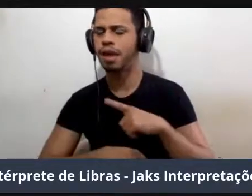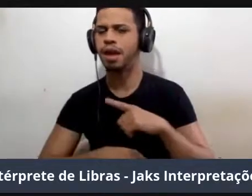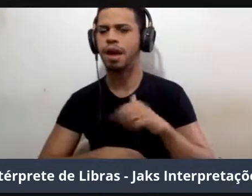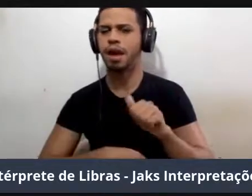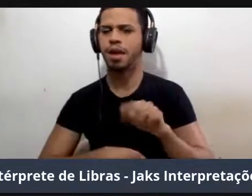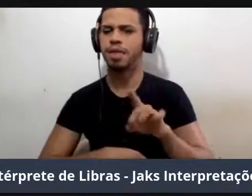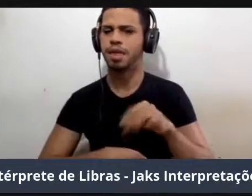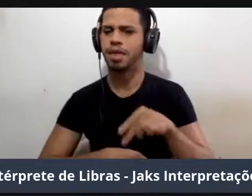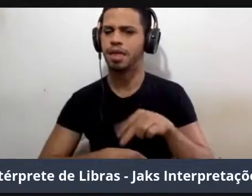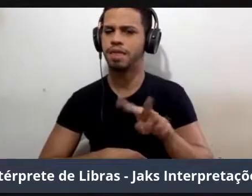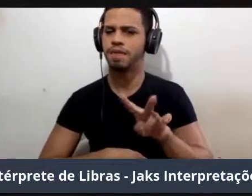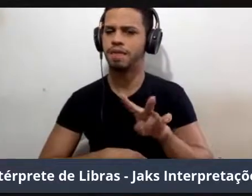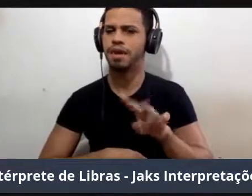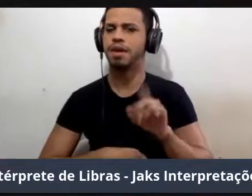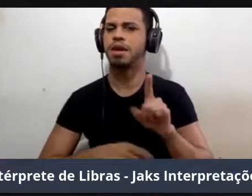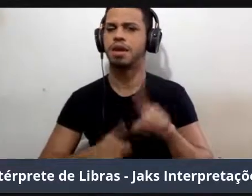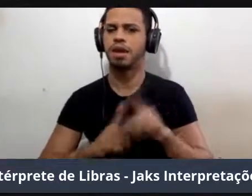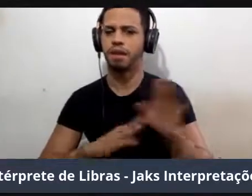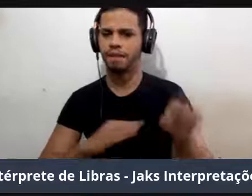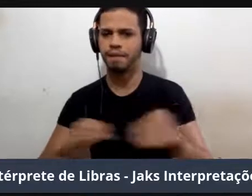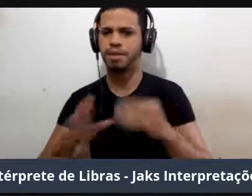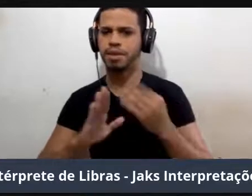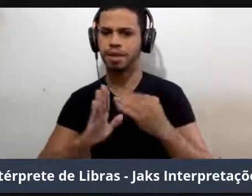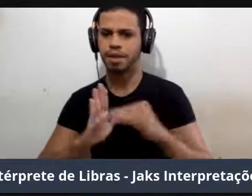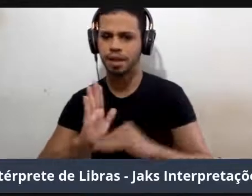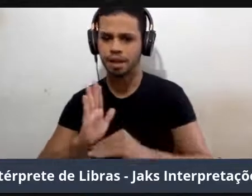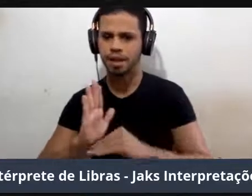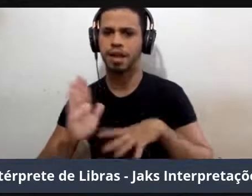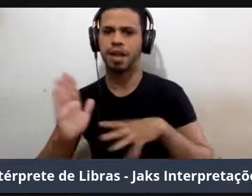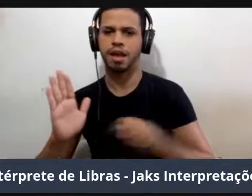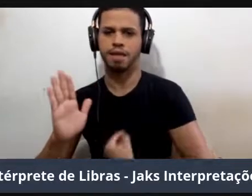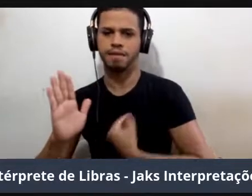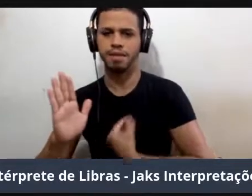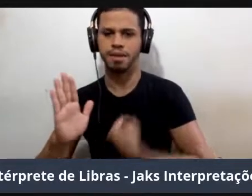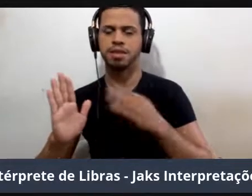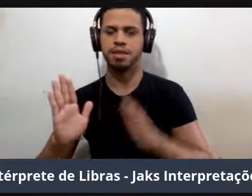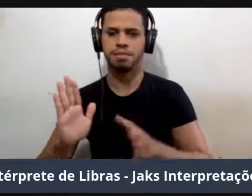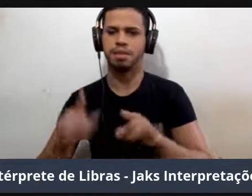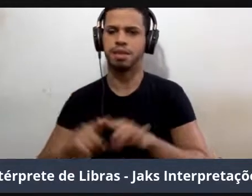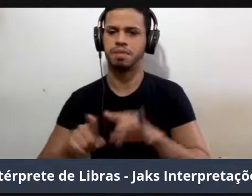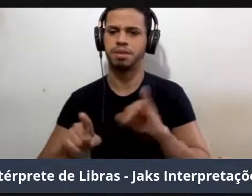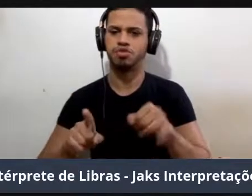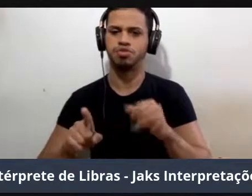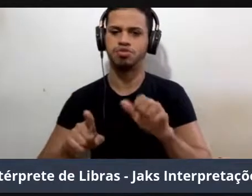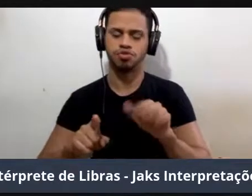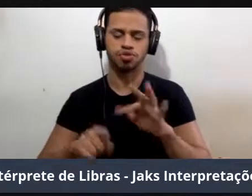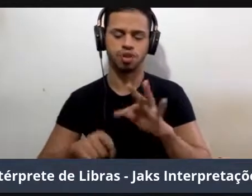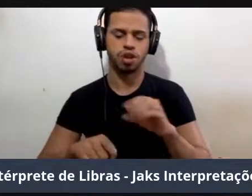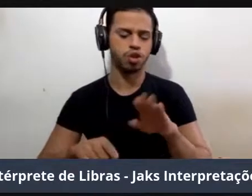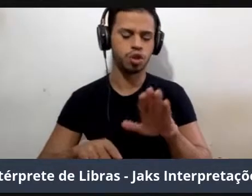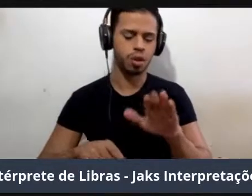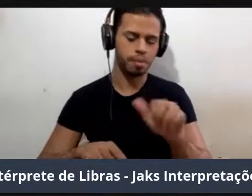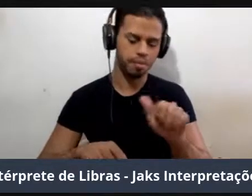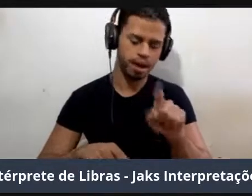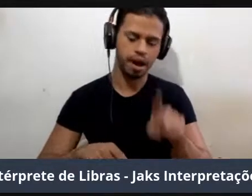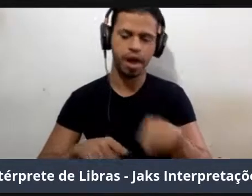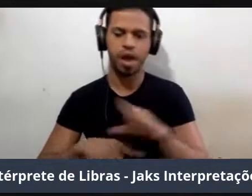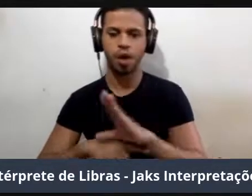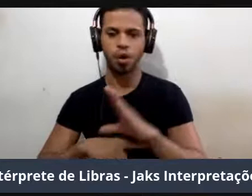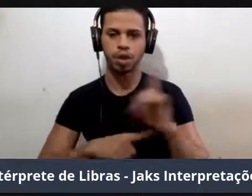para ser preenchida, né? Na Jatobá, já quem pega é o coordenador do